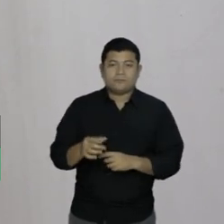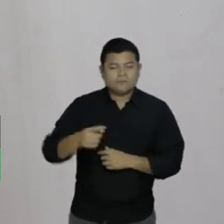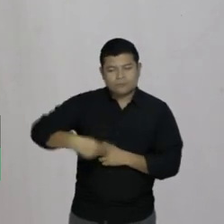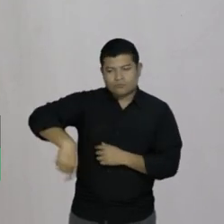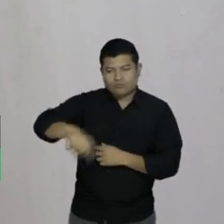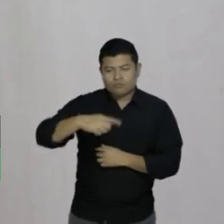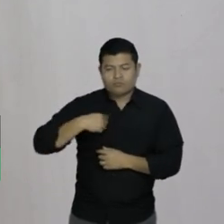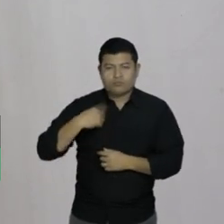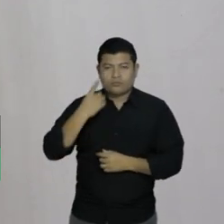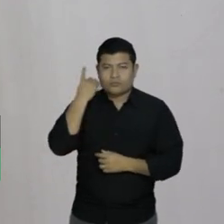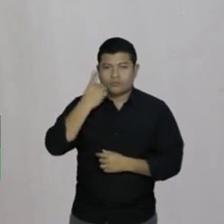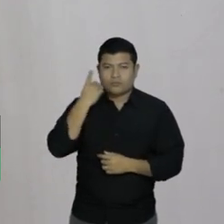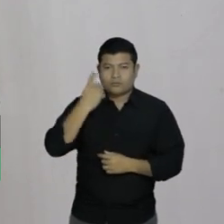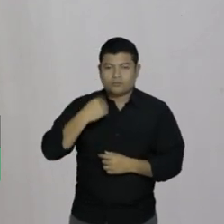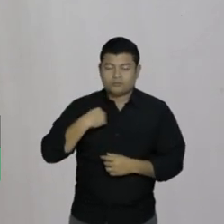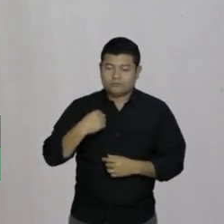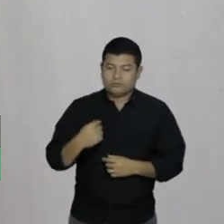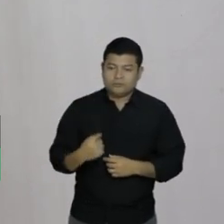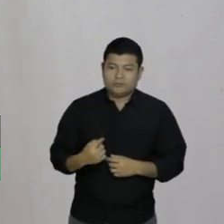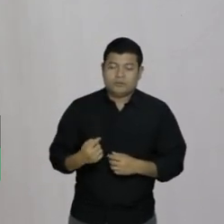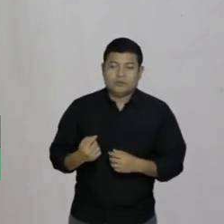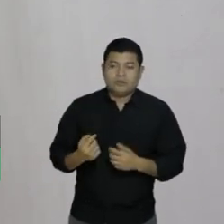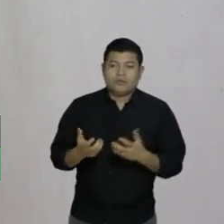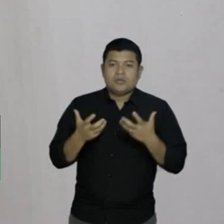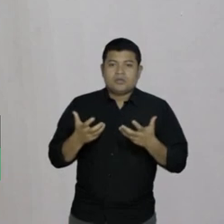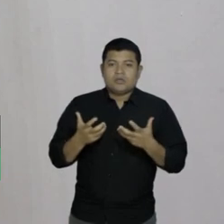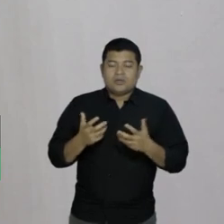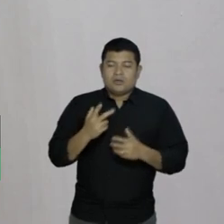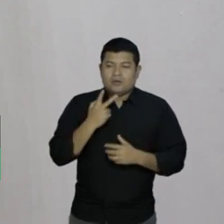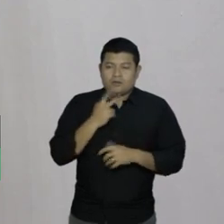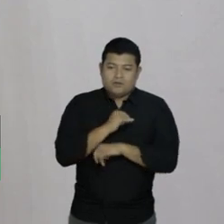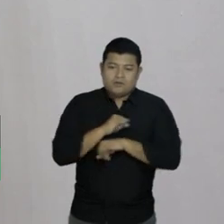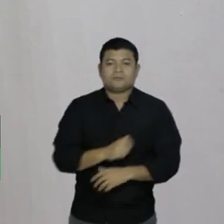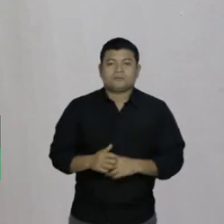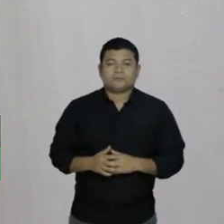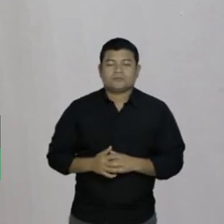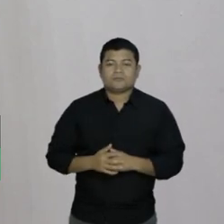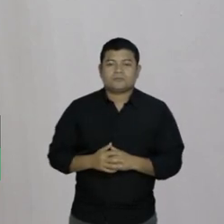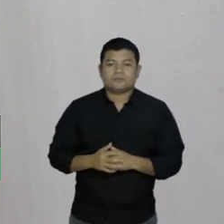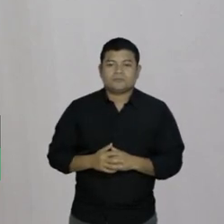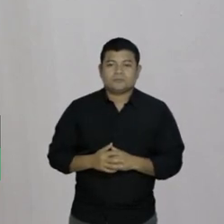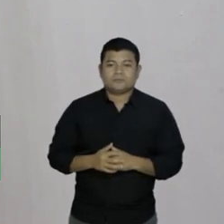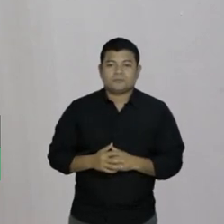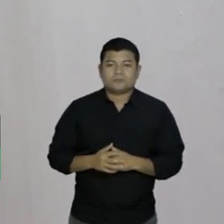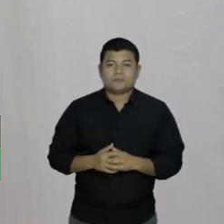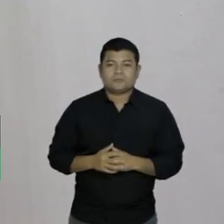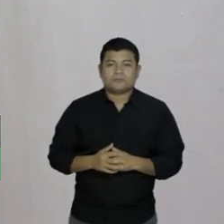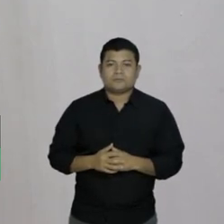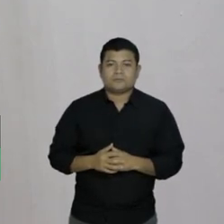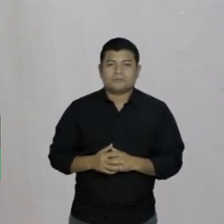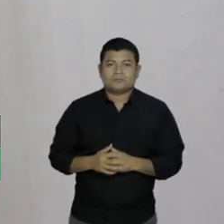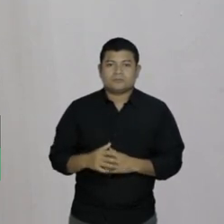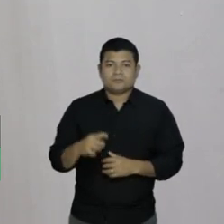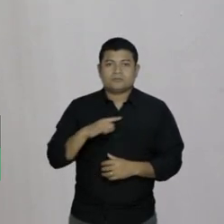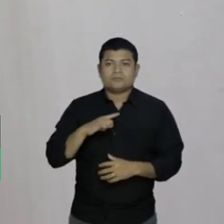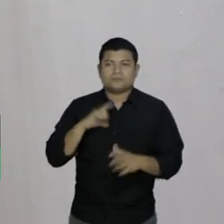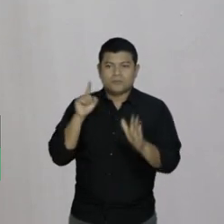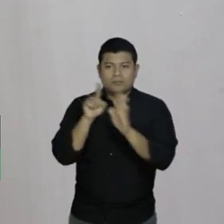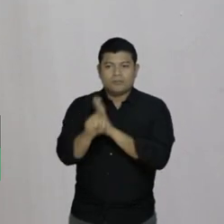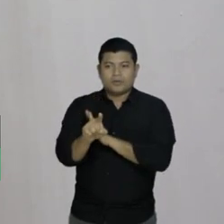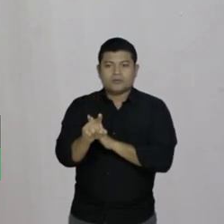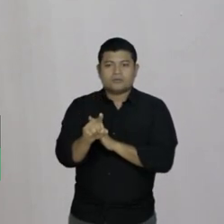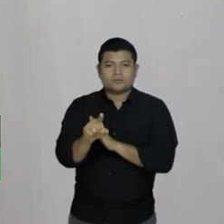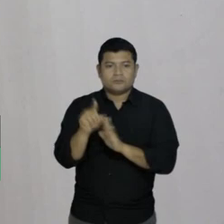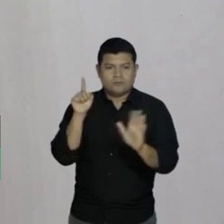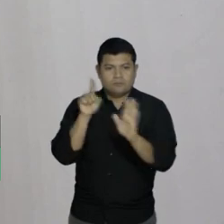aqueles com quem eu tenho conversado queremos dizer a vocês estudante é que nós temos uma pergunta verdadeira também para vocês né